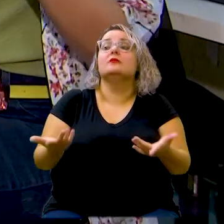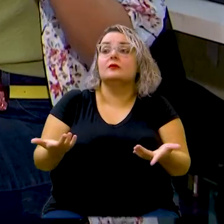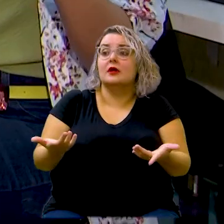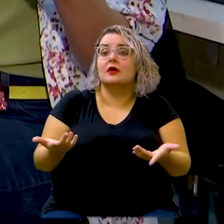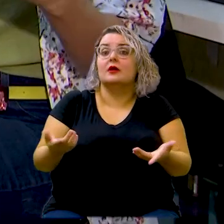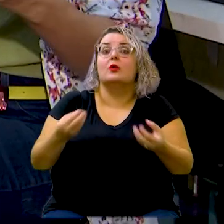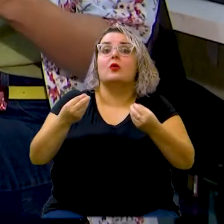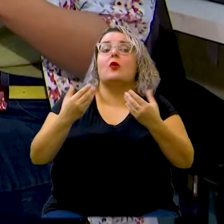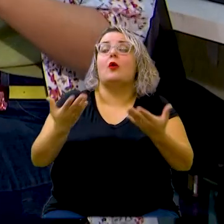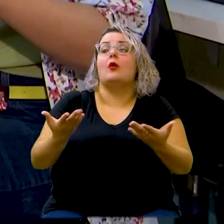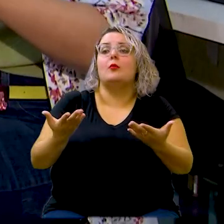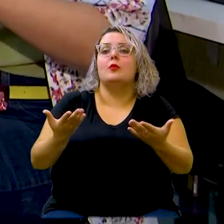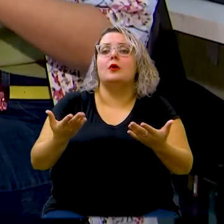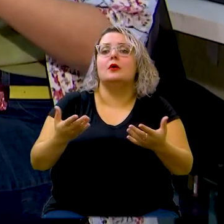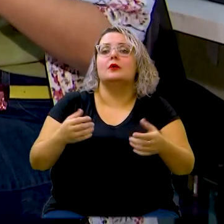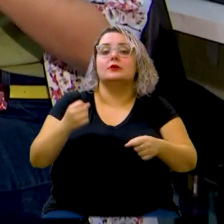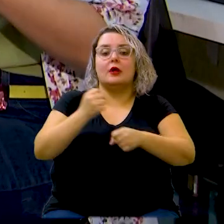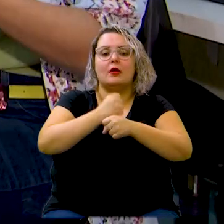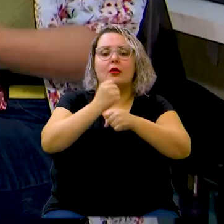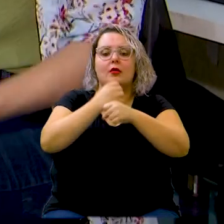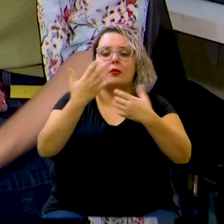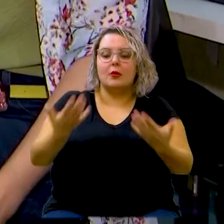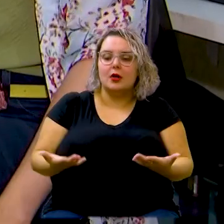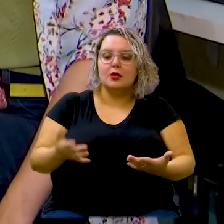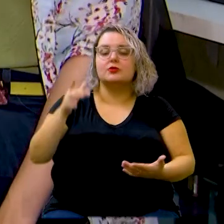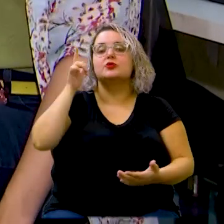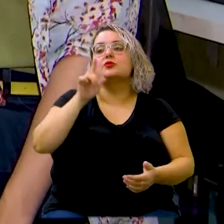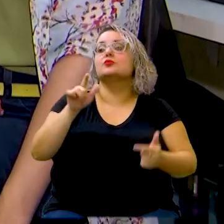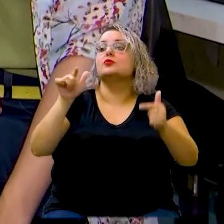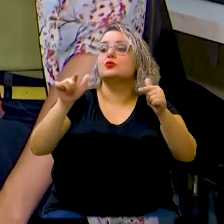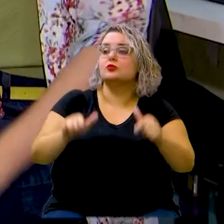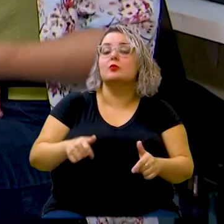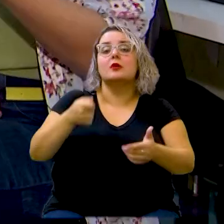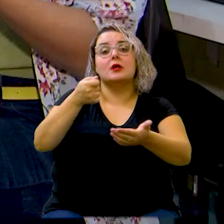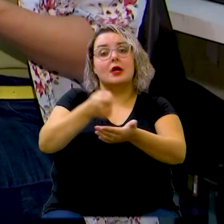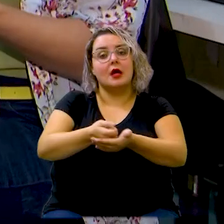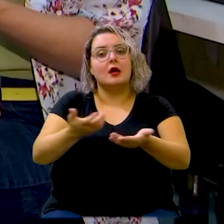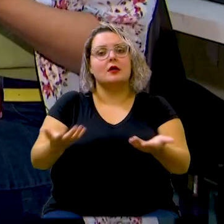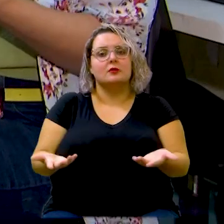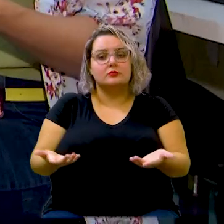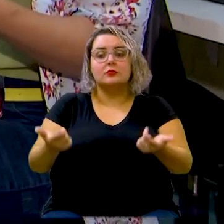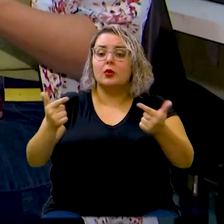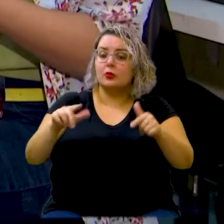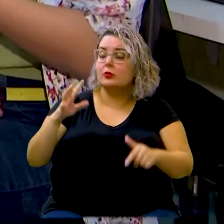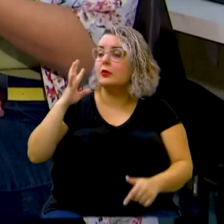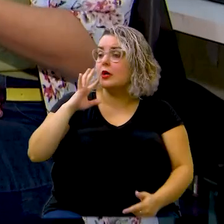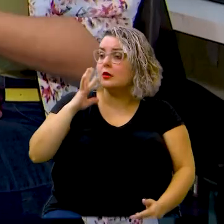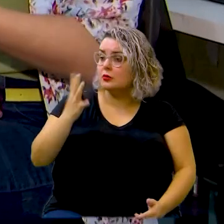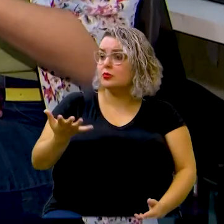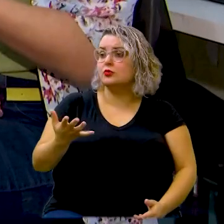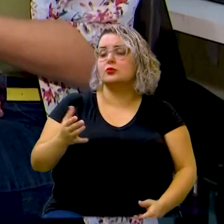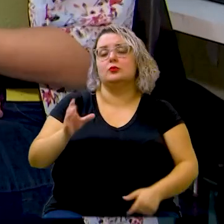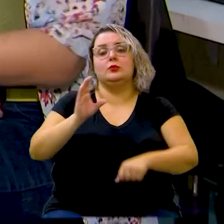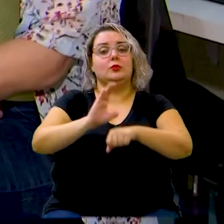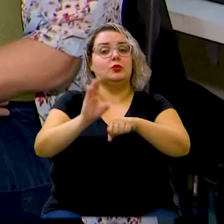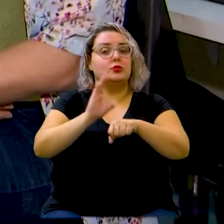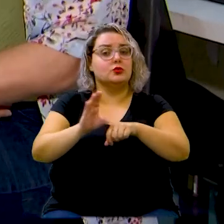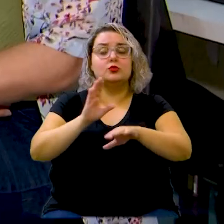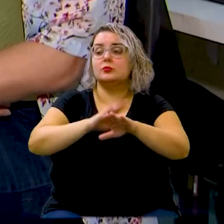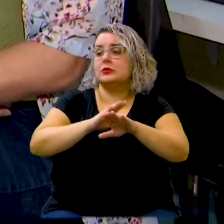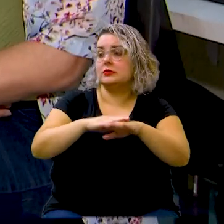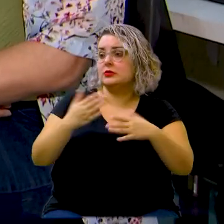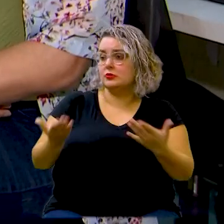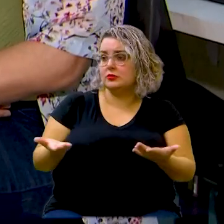é que começou a questão da construção, de conseguir o espaço para garantir um local bacana para os cursos, para as